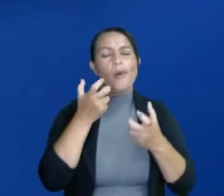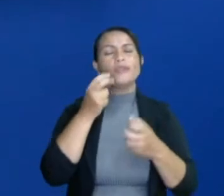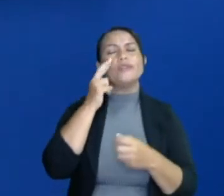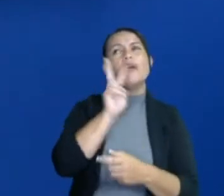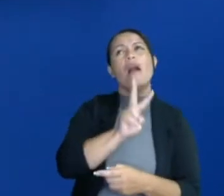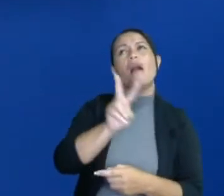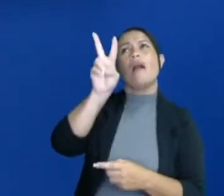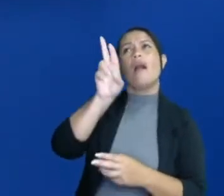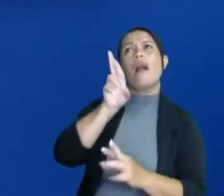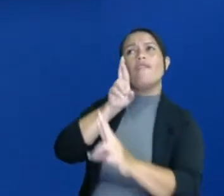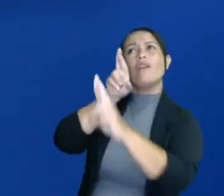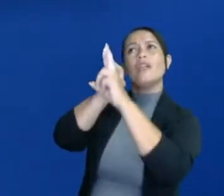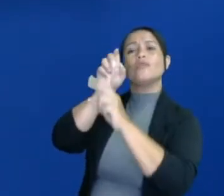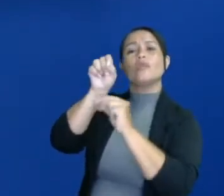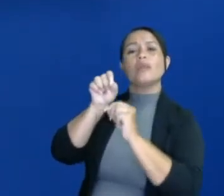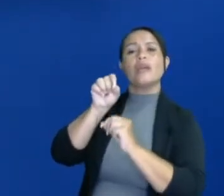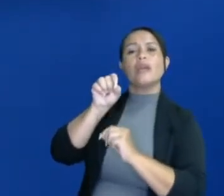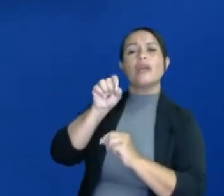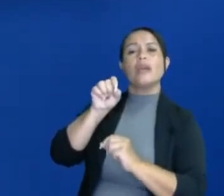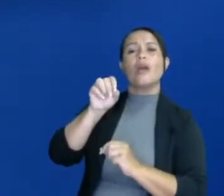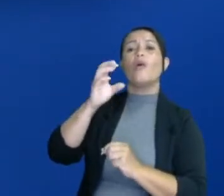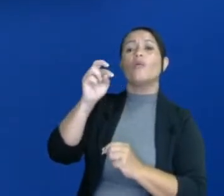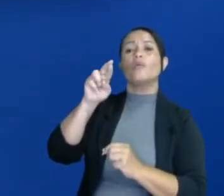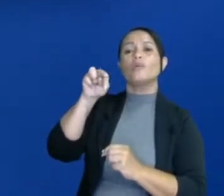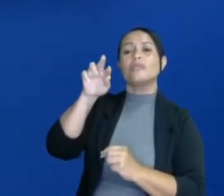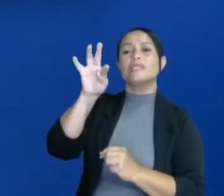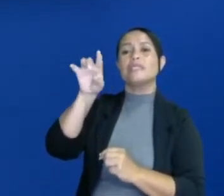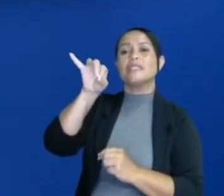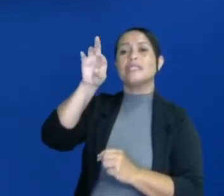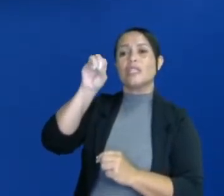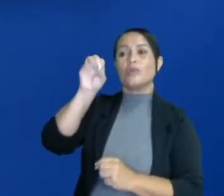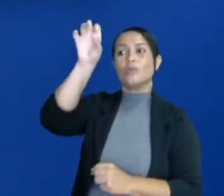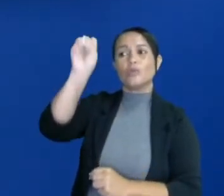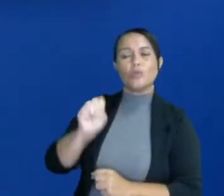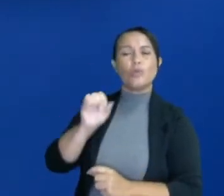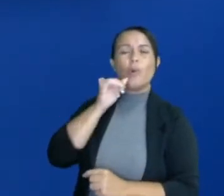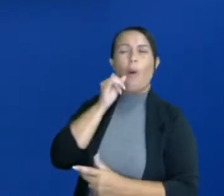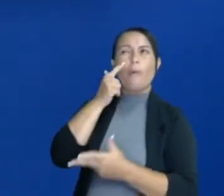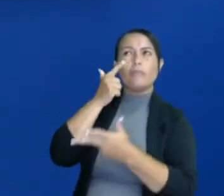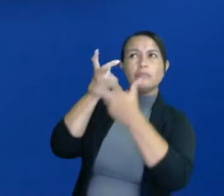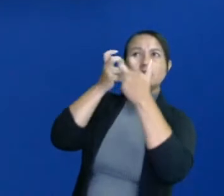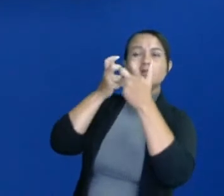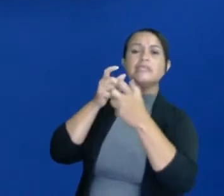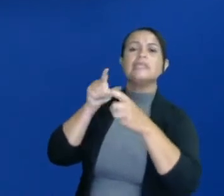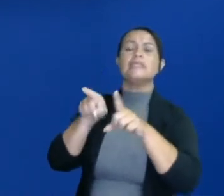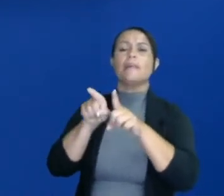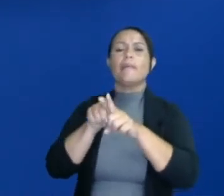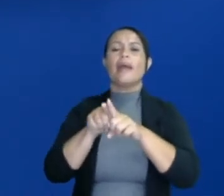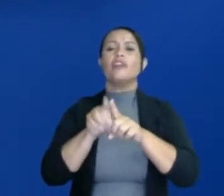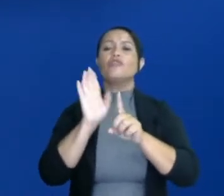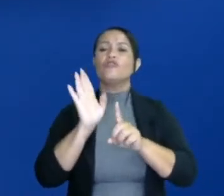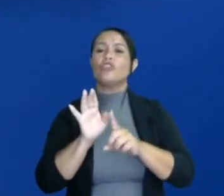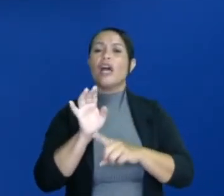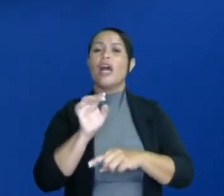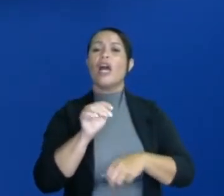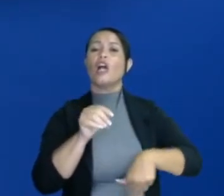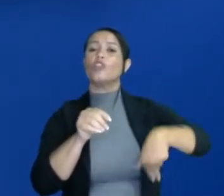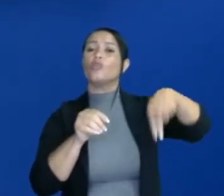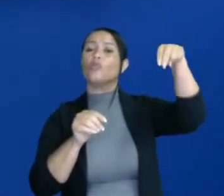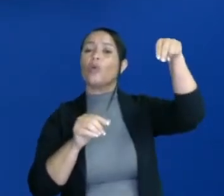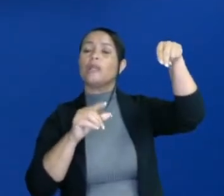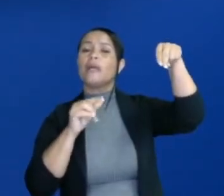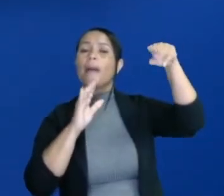como referência o Cruzeiro do Sul, que eu citei no slide anterior. Já no hemisfério norte, caso você, por exemplo, more nos Estados Unidos, você poderia tomar